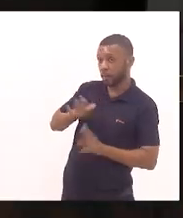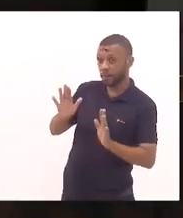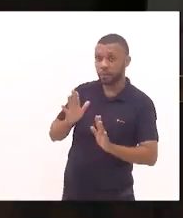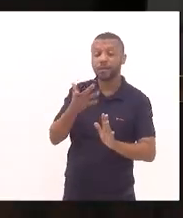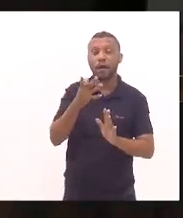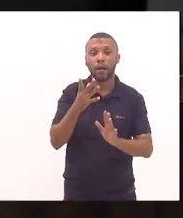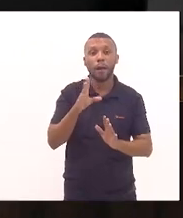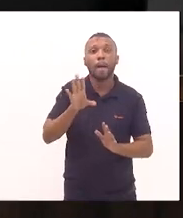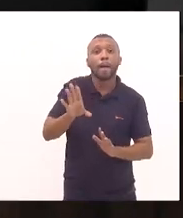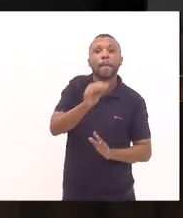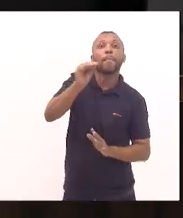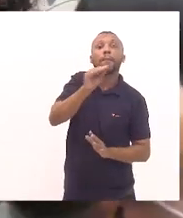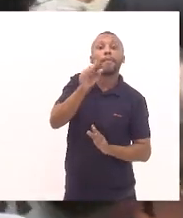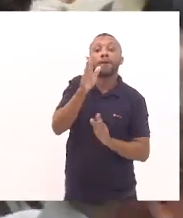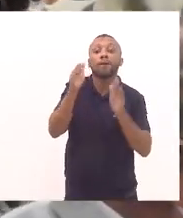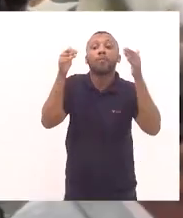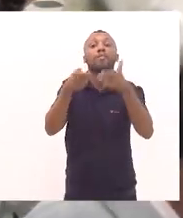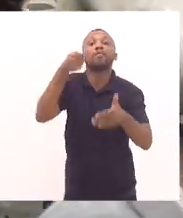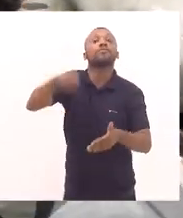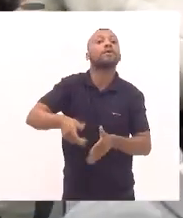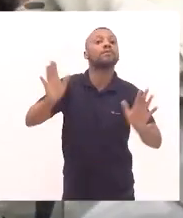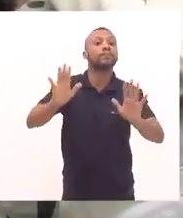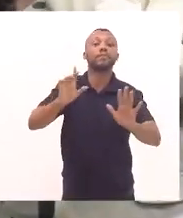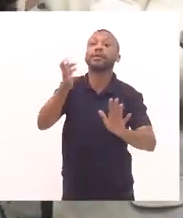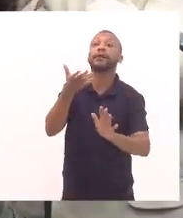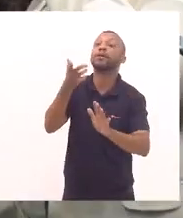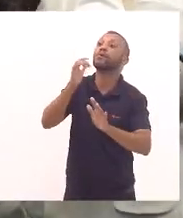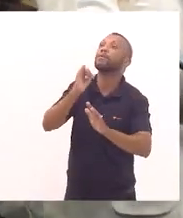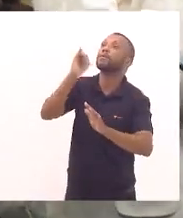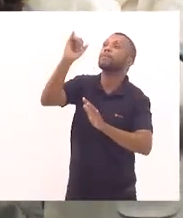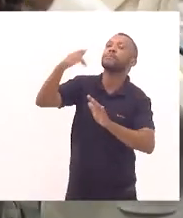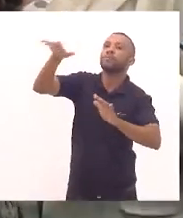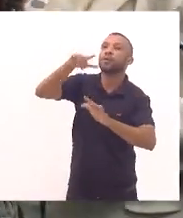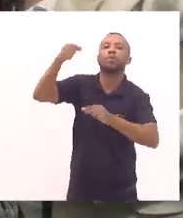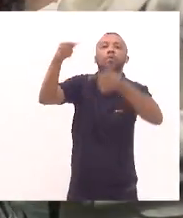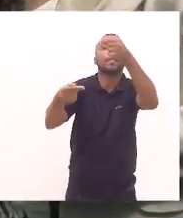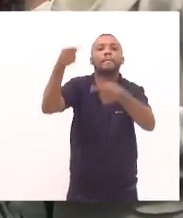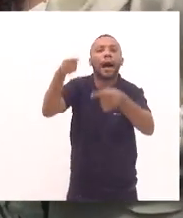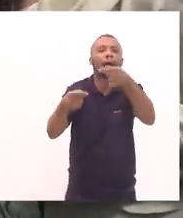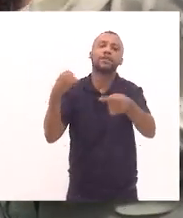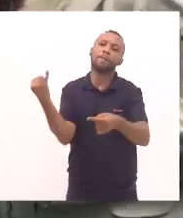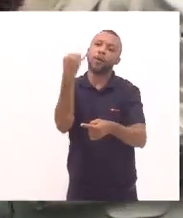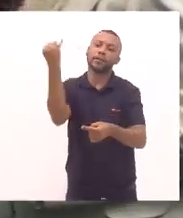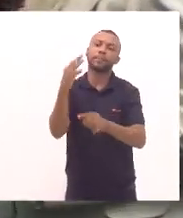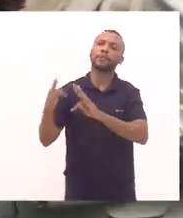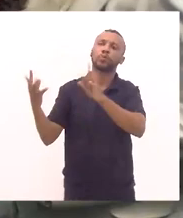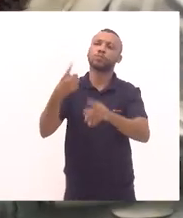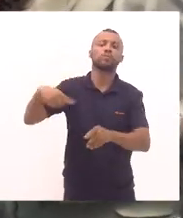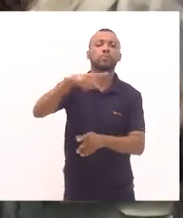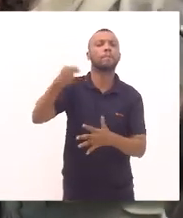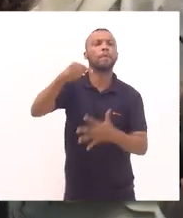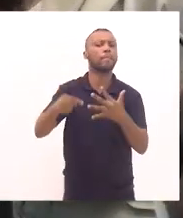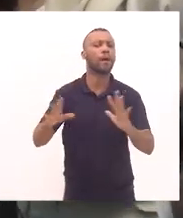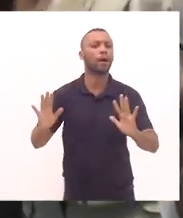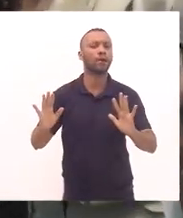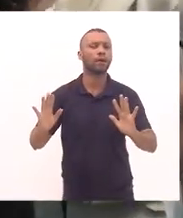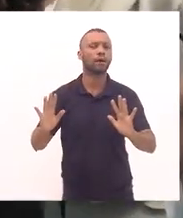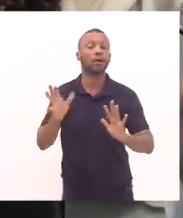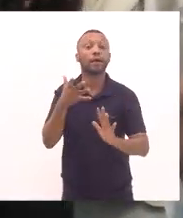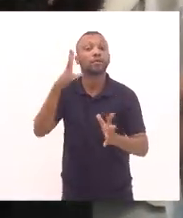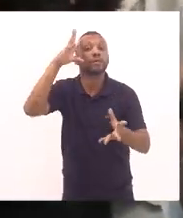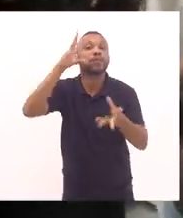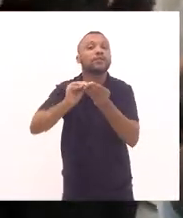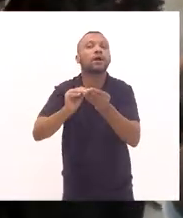falando com muita ênfase. Então, gente, porque eu quero que quem está lá em cima nos escute, porque eu sei que é um debate que é caro para todo mundo que está aqui e quero que entendam a nossa